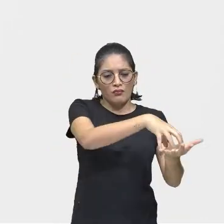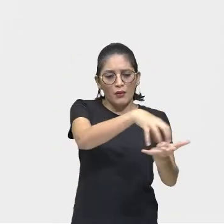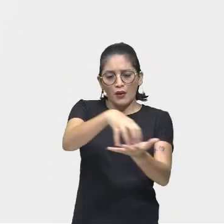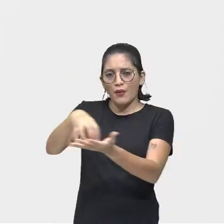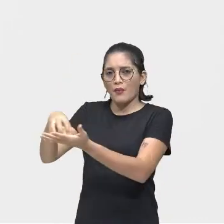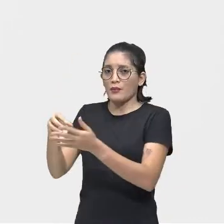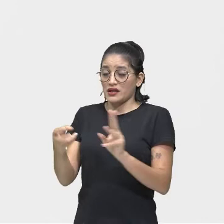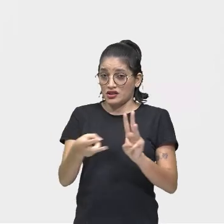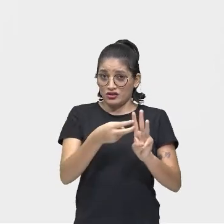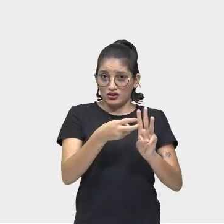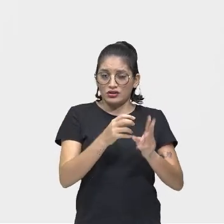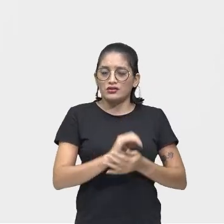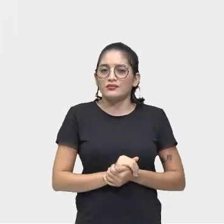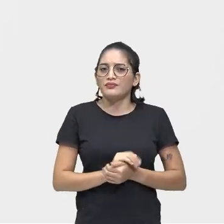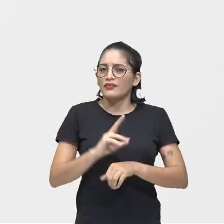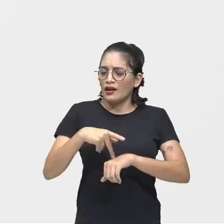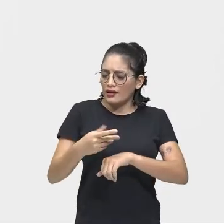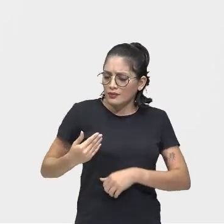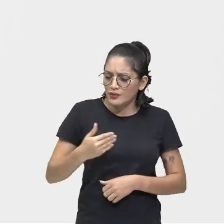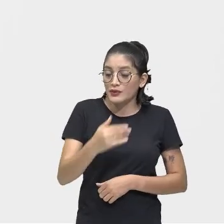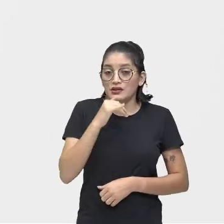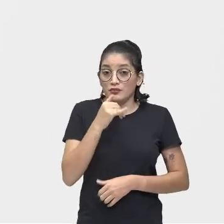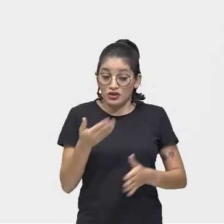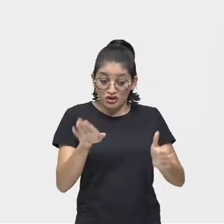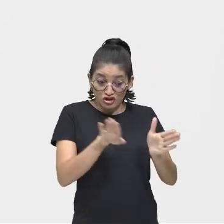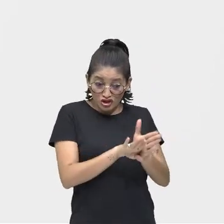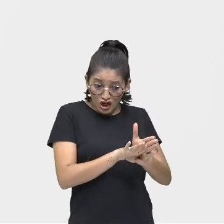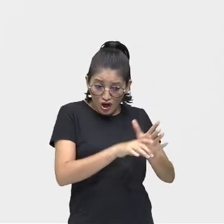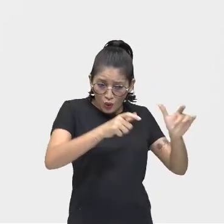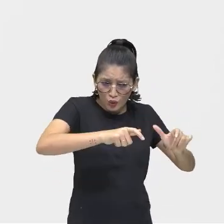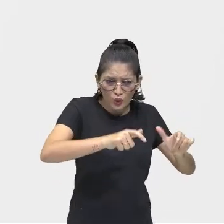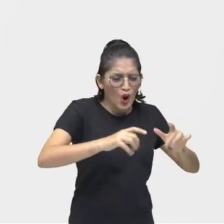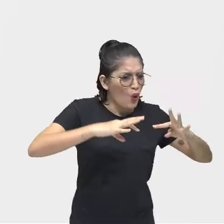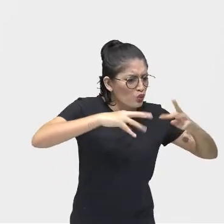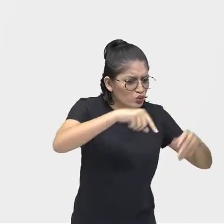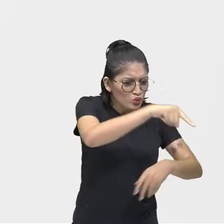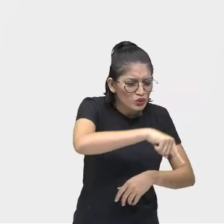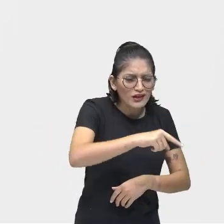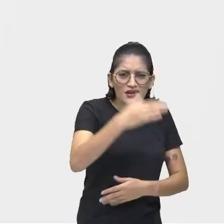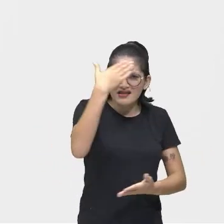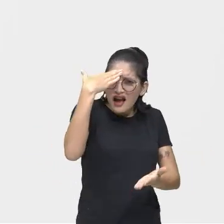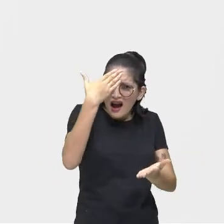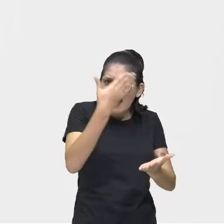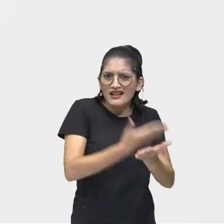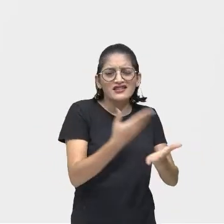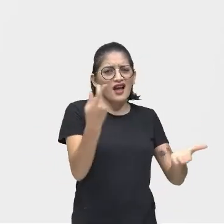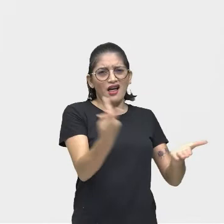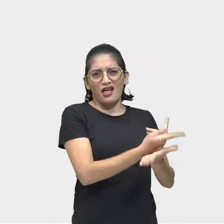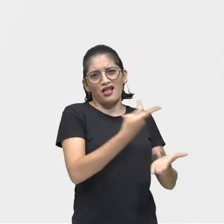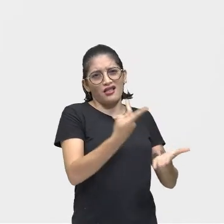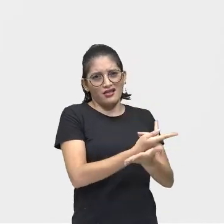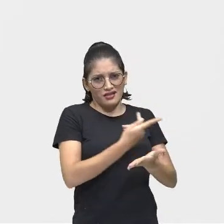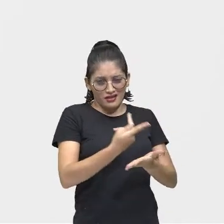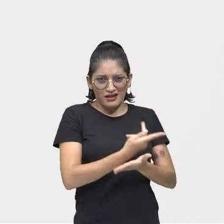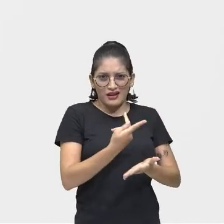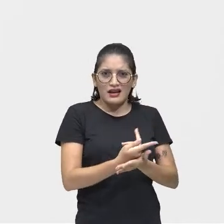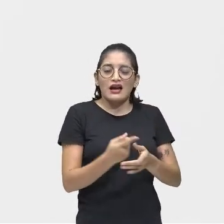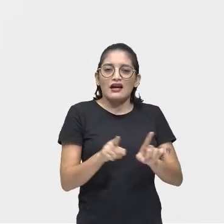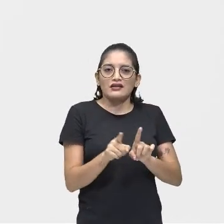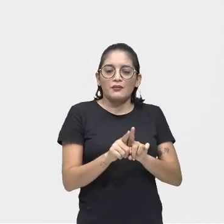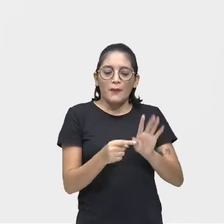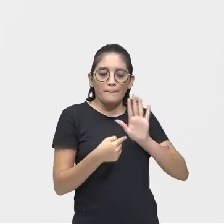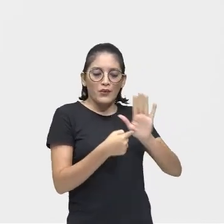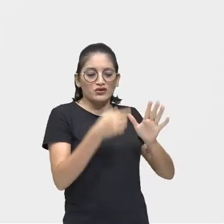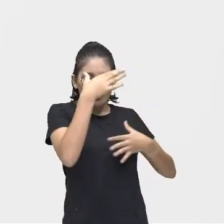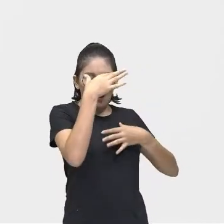A partir do momento que você chega em um local dizendo que tudo que a pessoa acredita é errado, impondo a sua